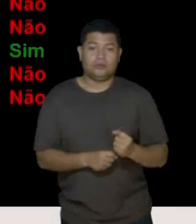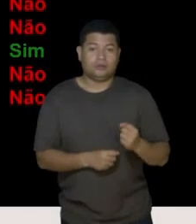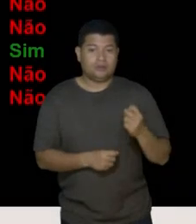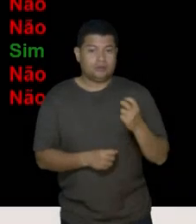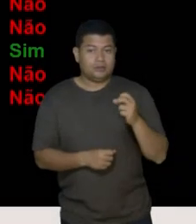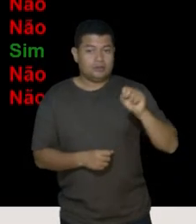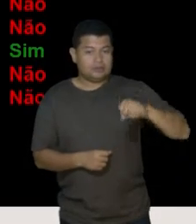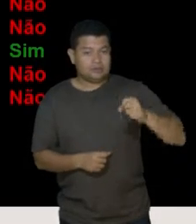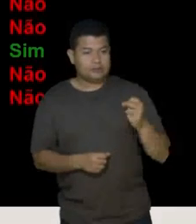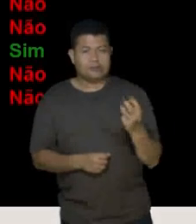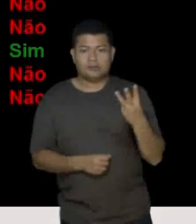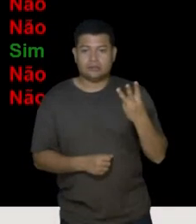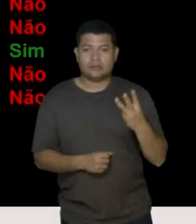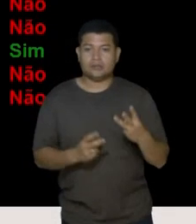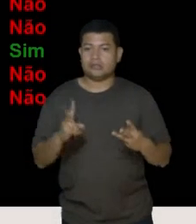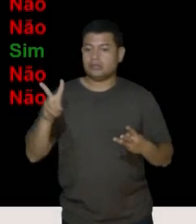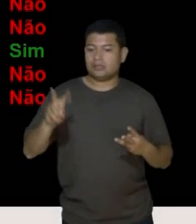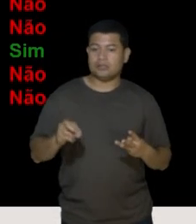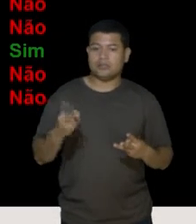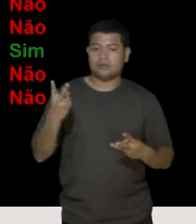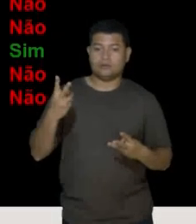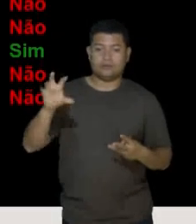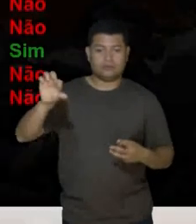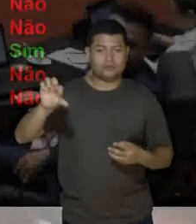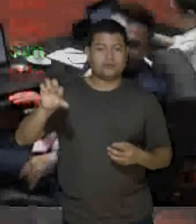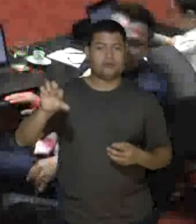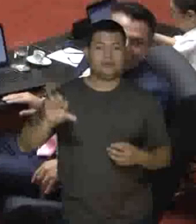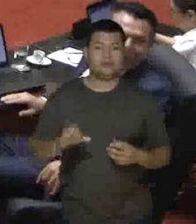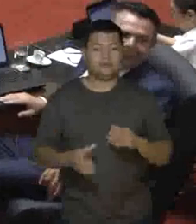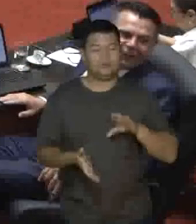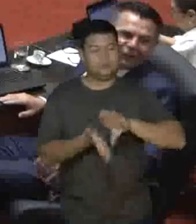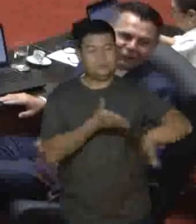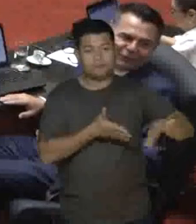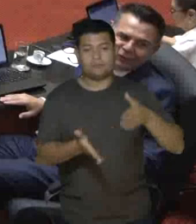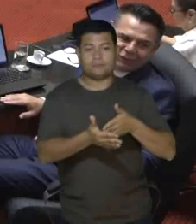não, está rejeitado o veto.